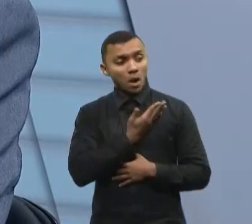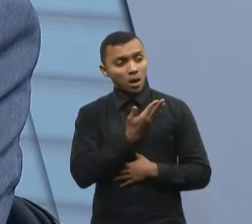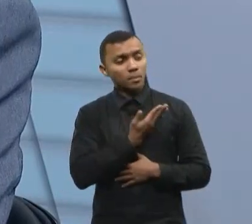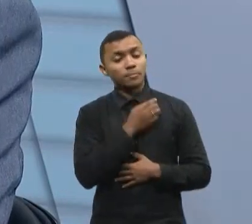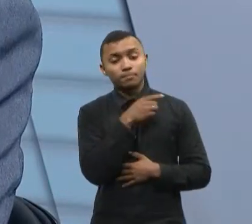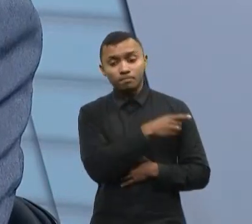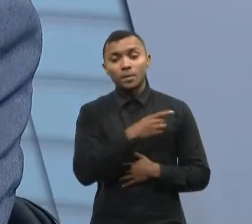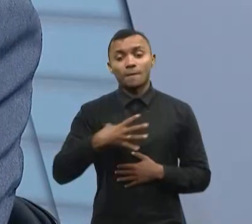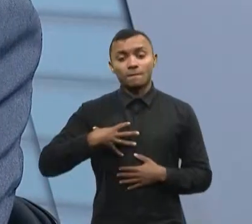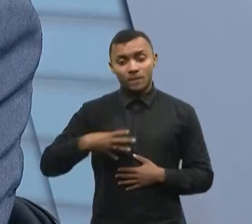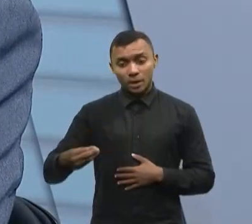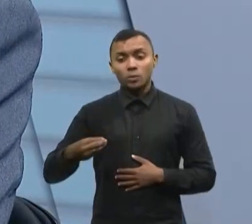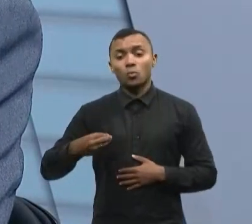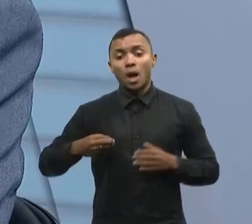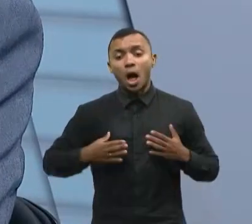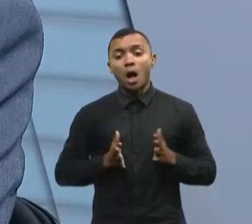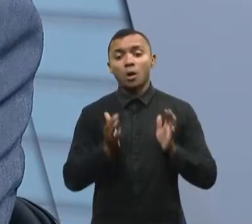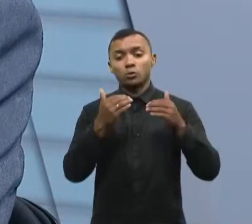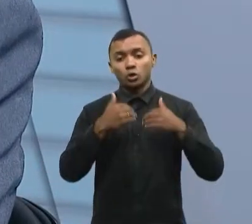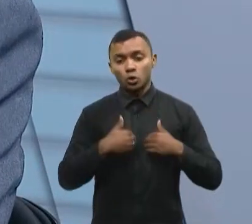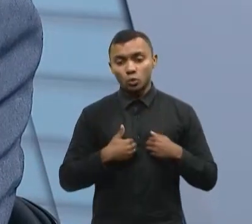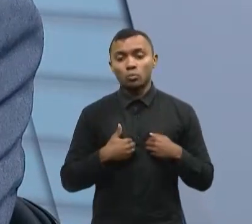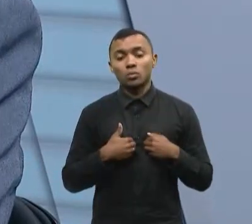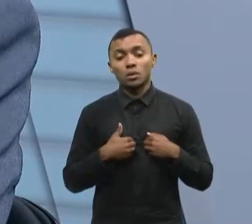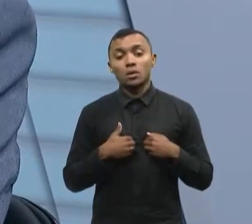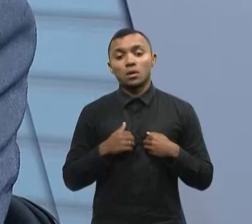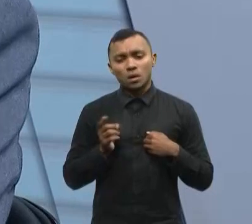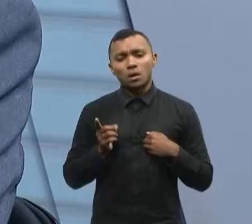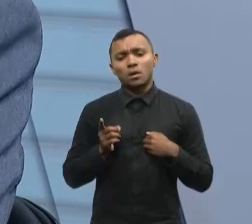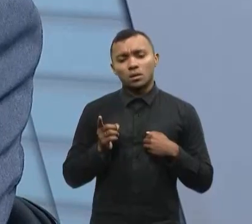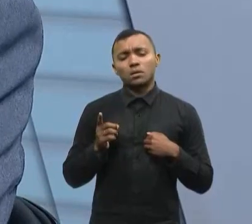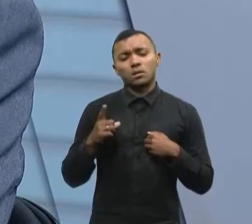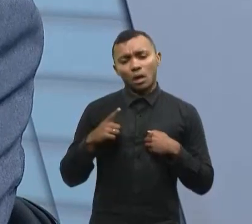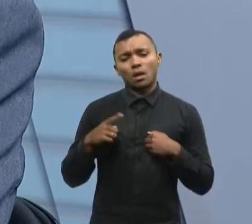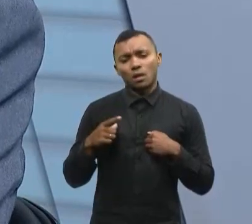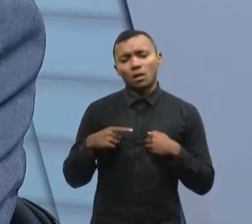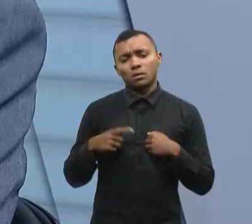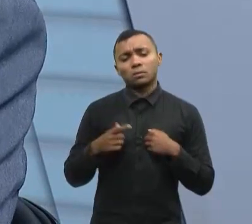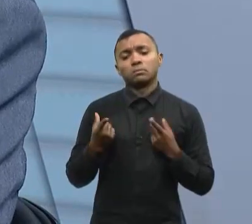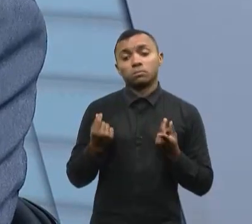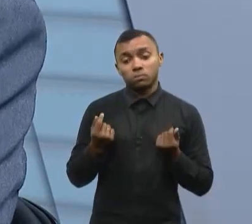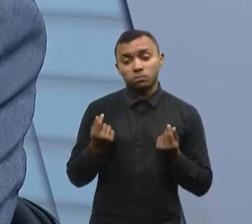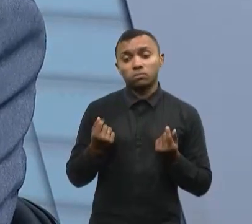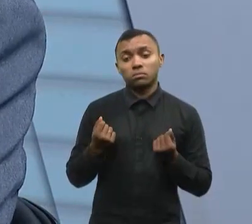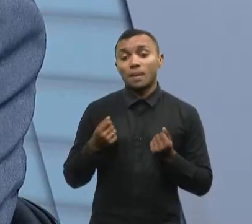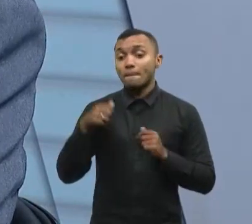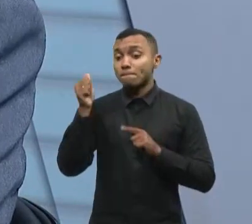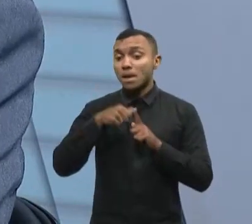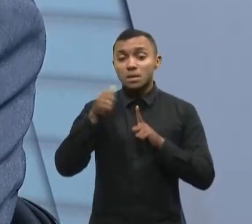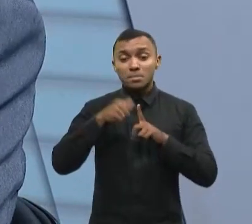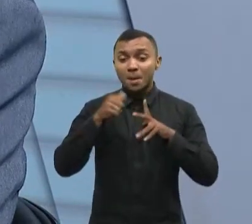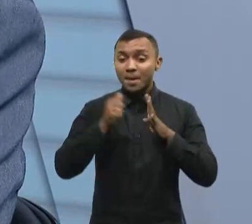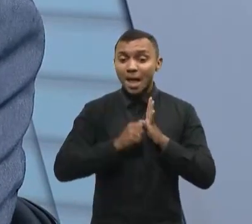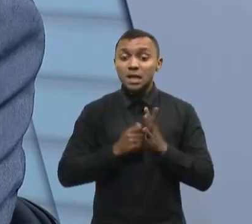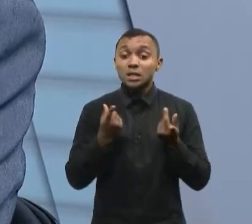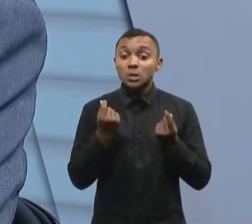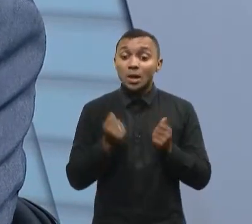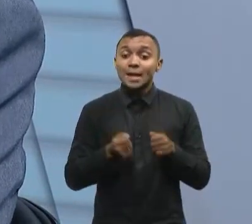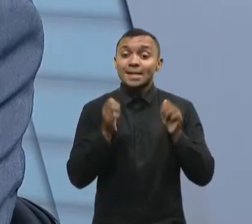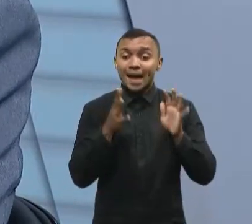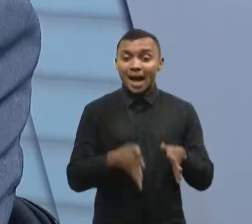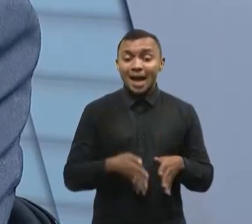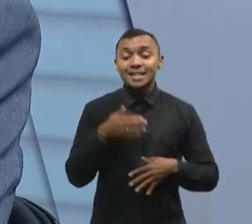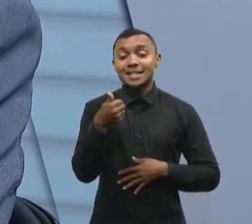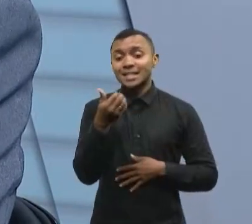uma criança com transtorno autista, ele tem recurso, e ele desprende mensalmente cerca de